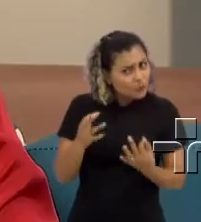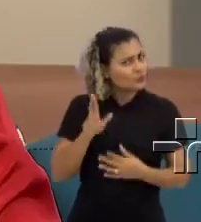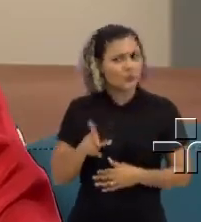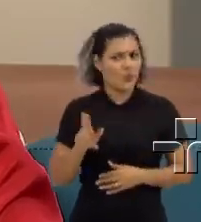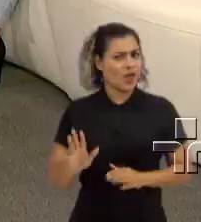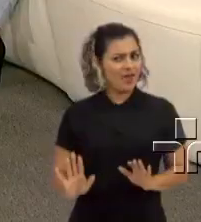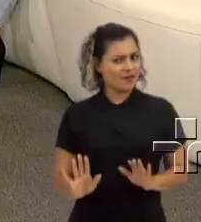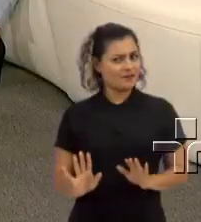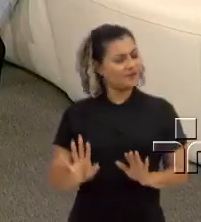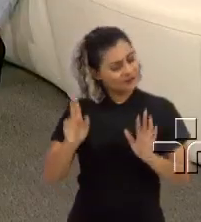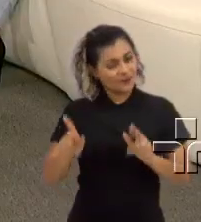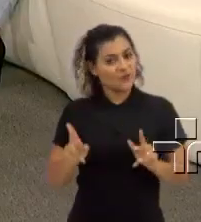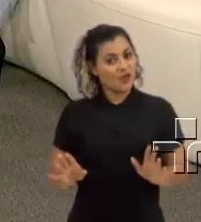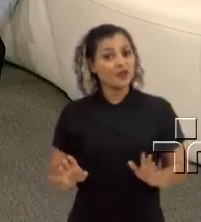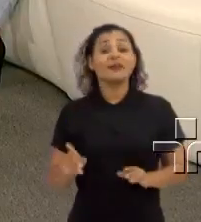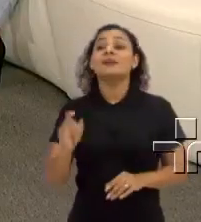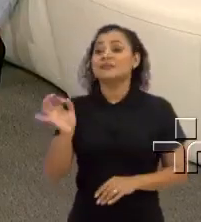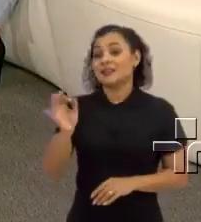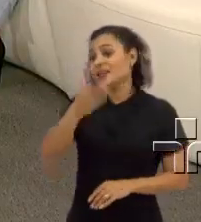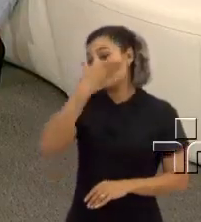era.